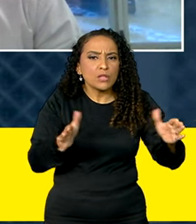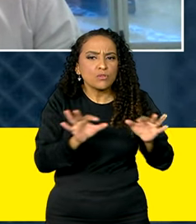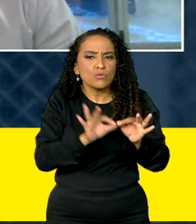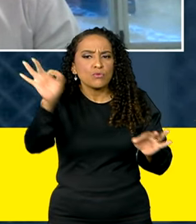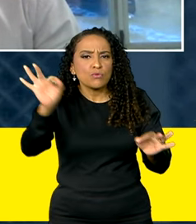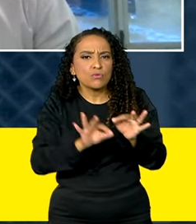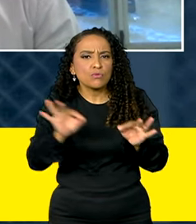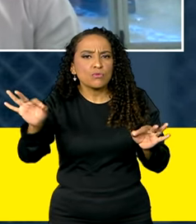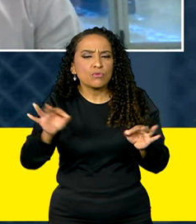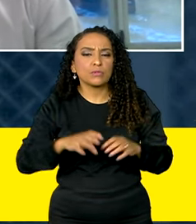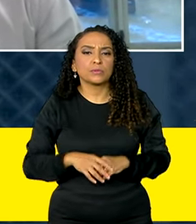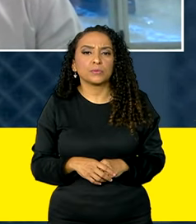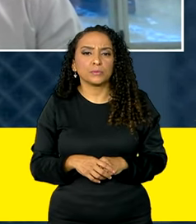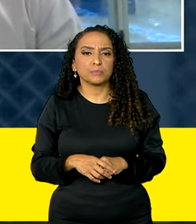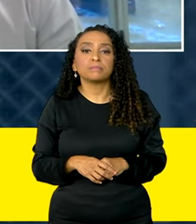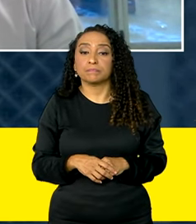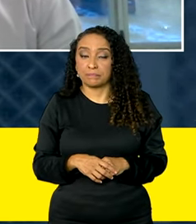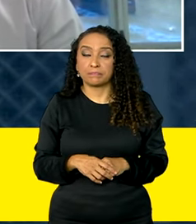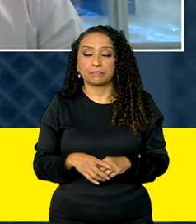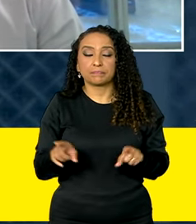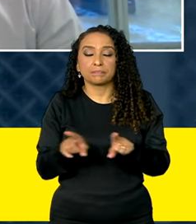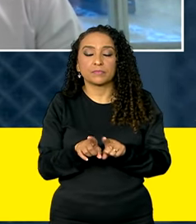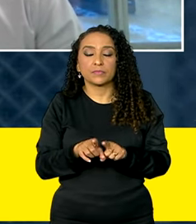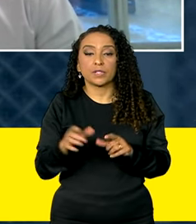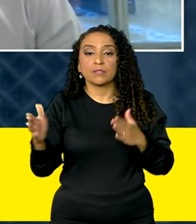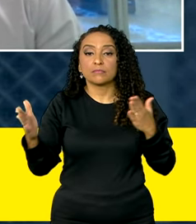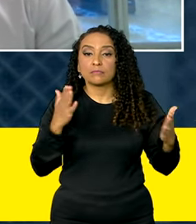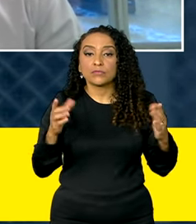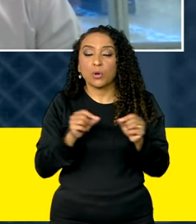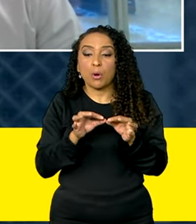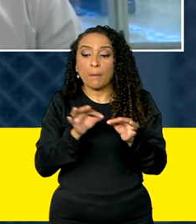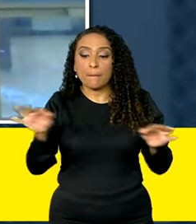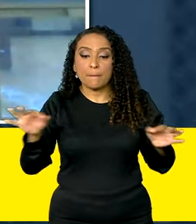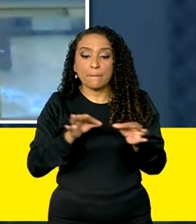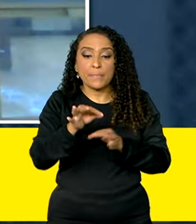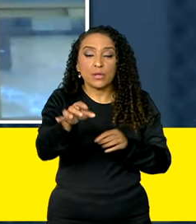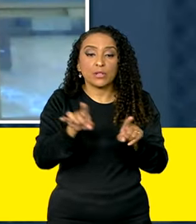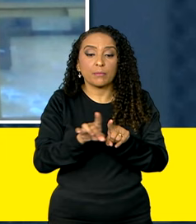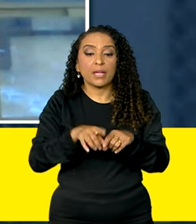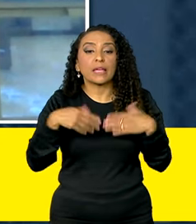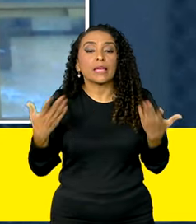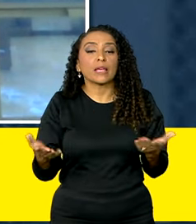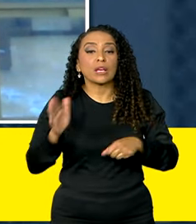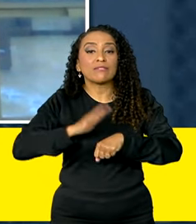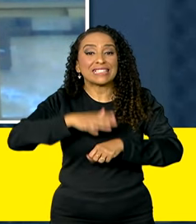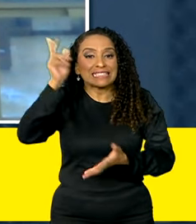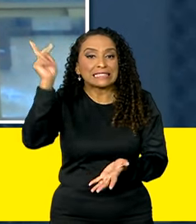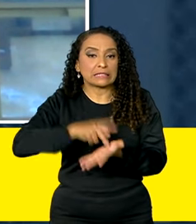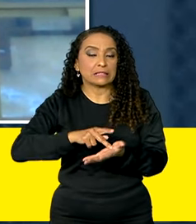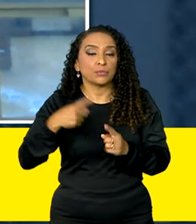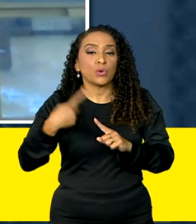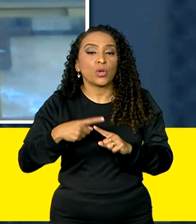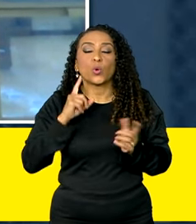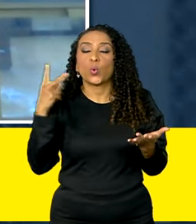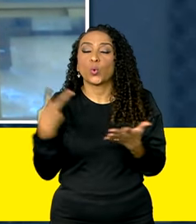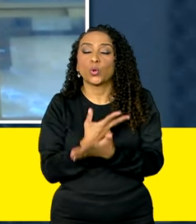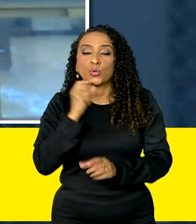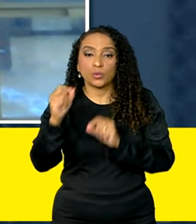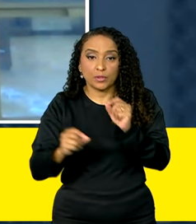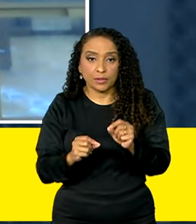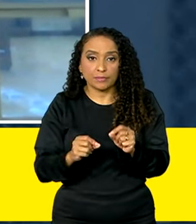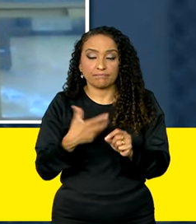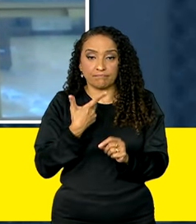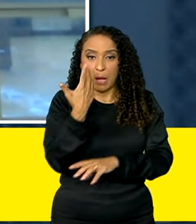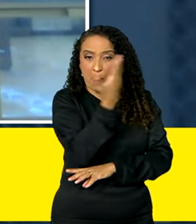medição? Isso tem a ver com o período de medição e com o fato em si, porque o que acontece?